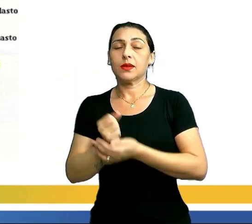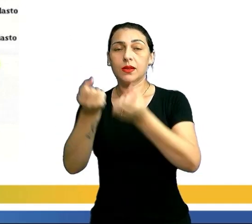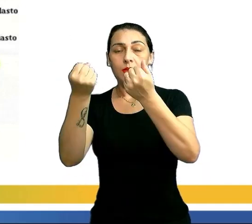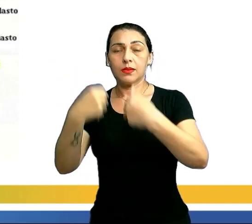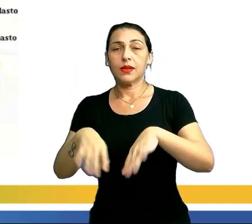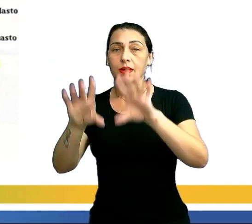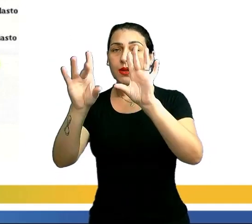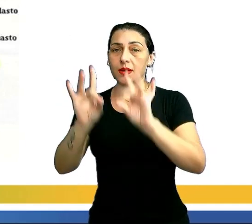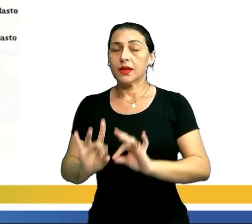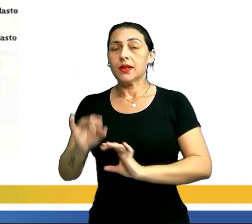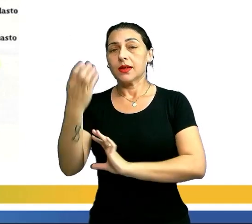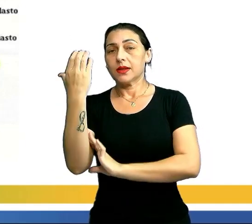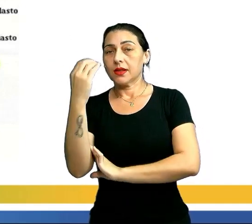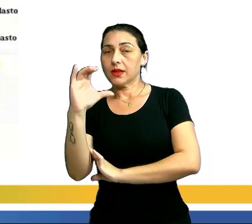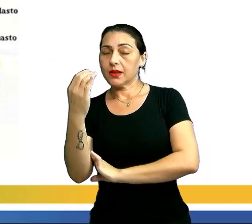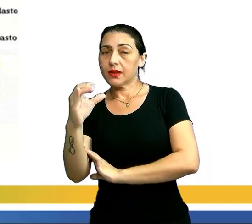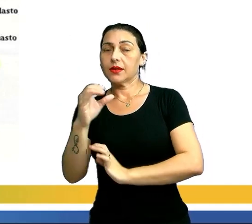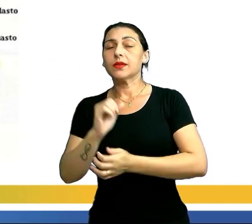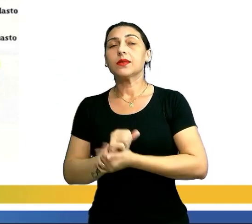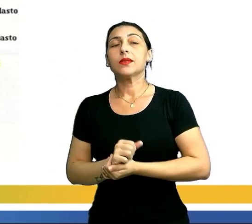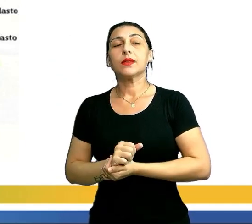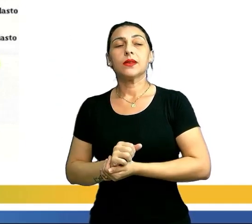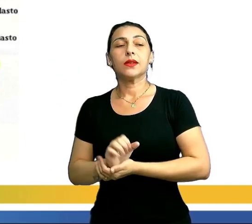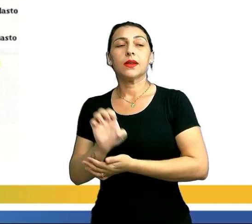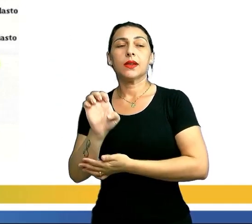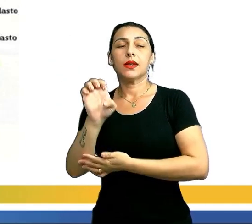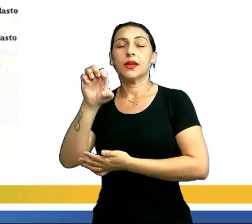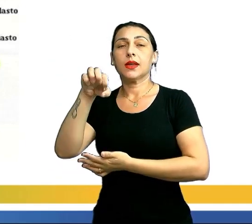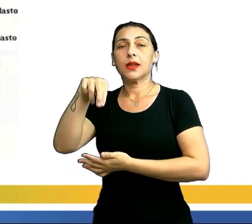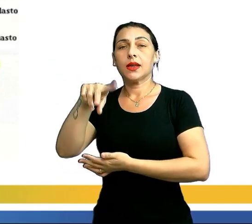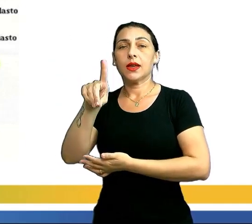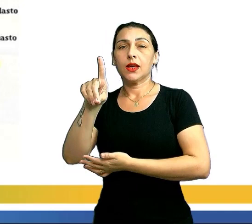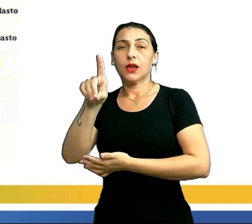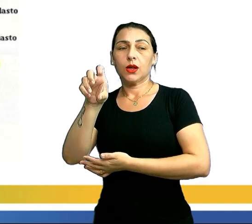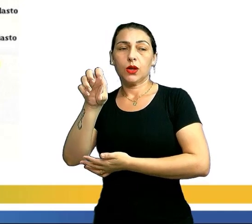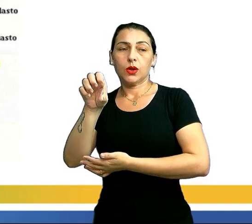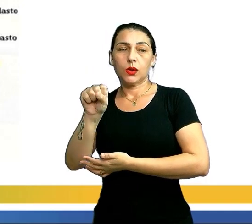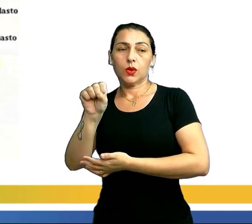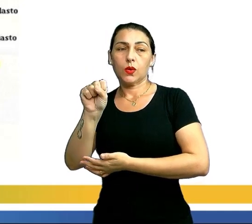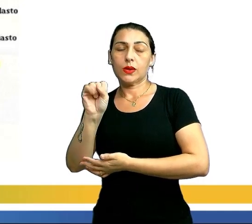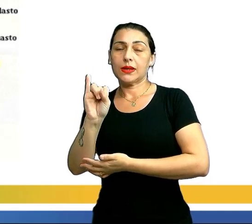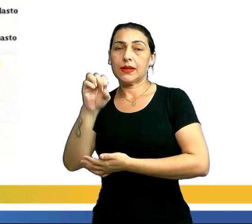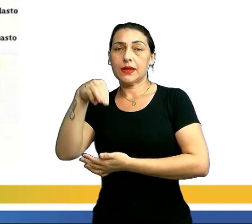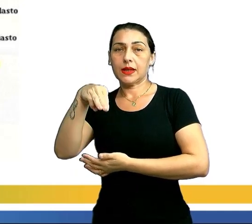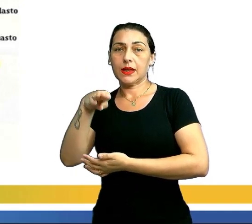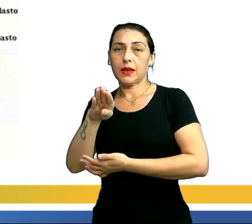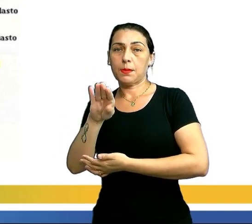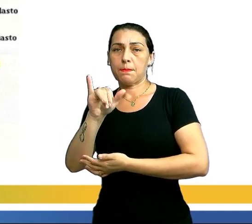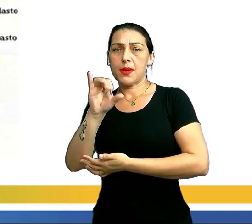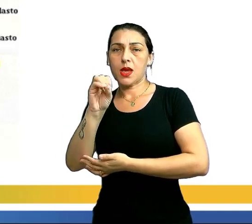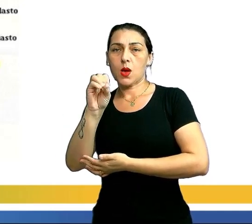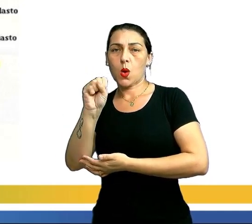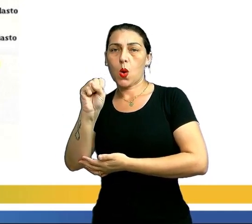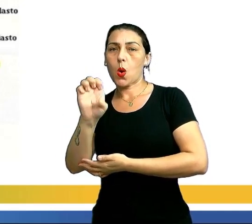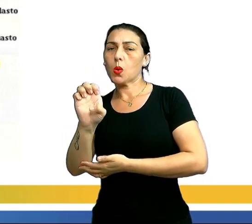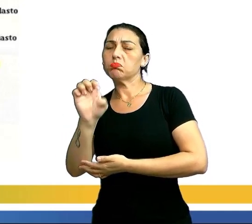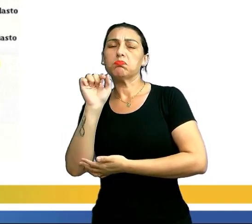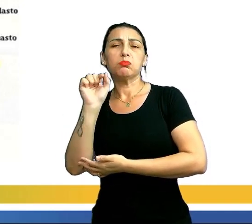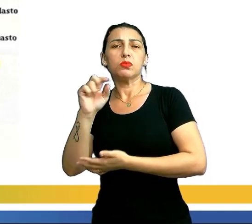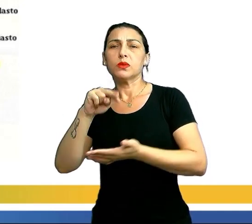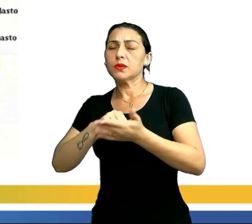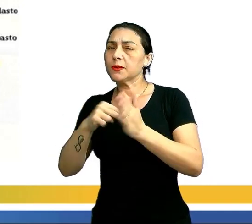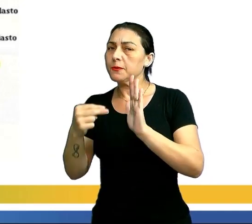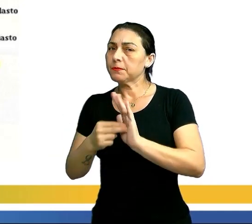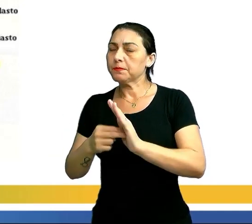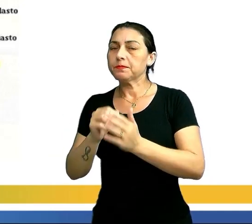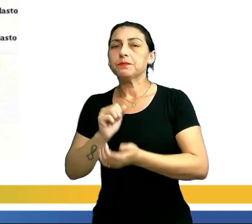descrito nas ciências que se chama endossimbiose. O que é endossimbiose? É